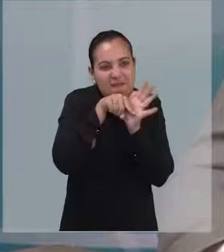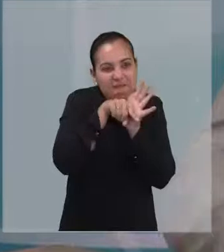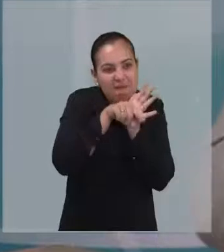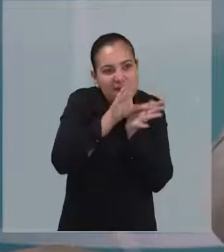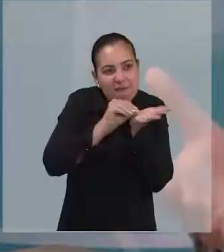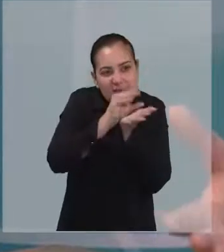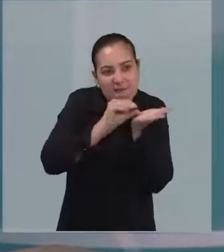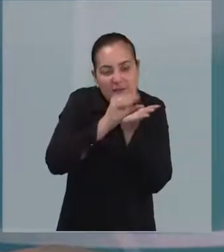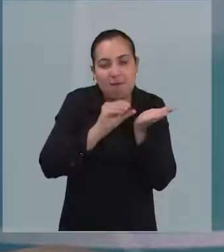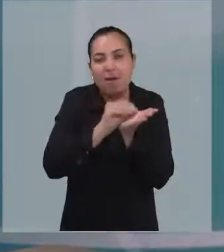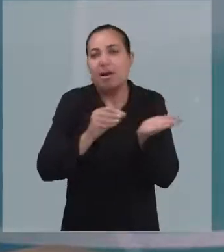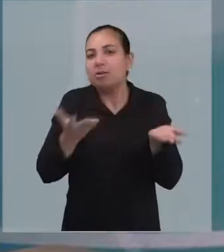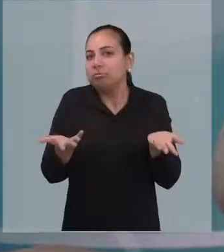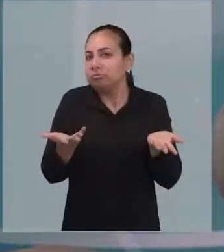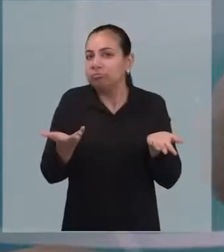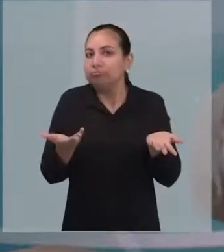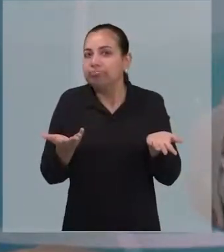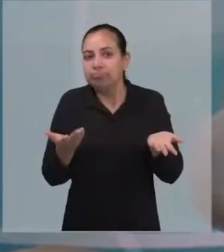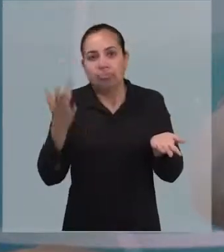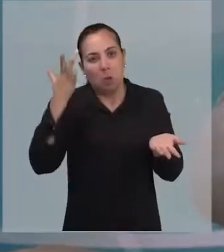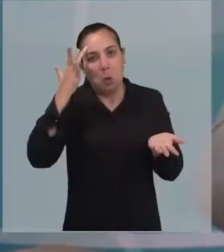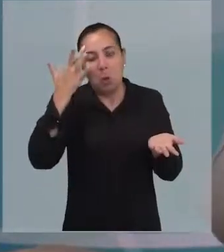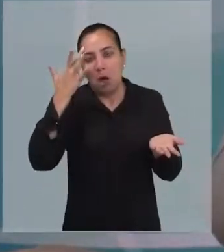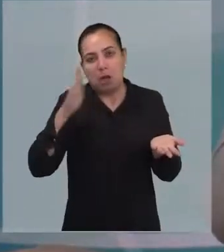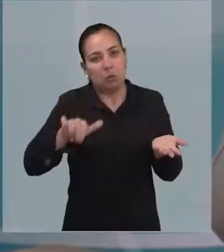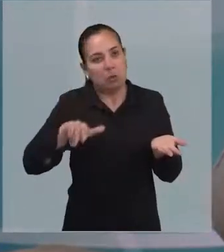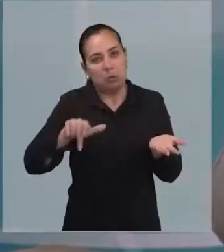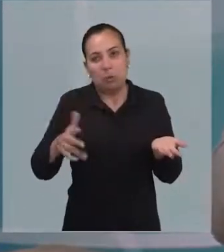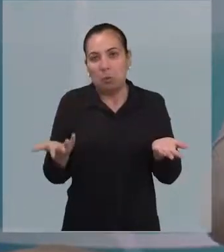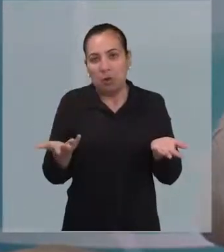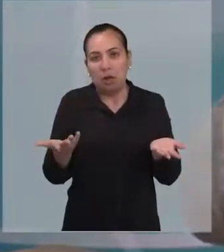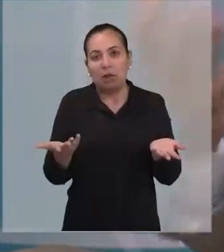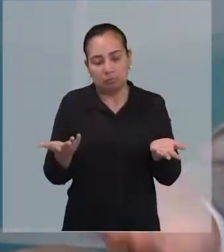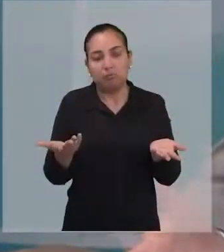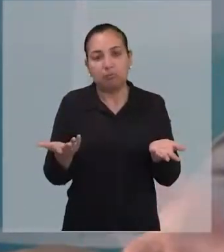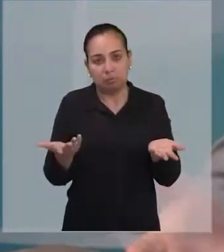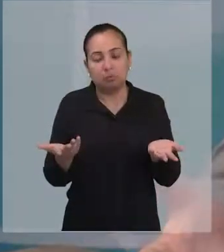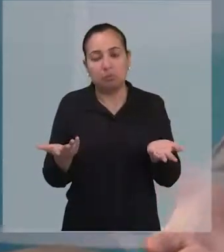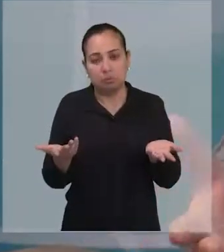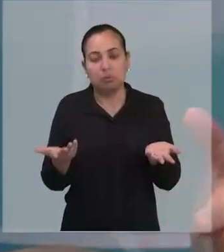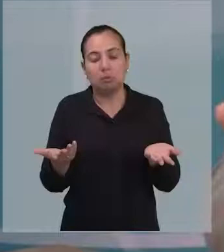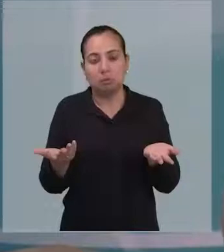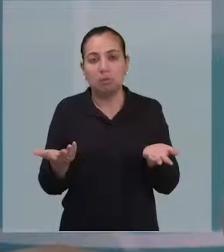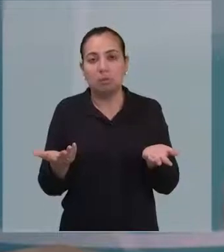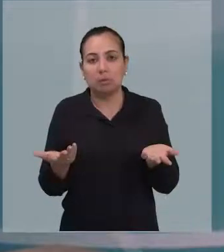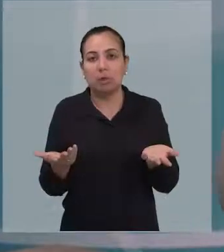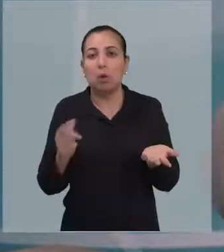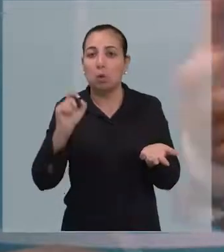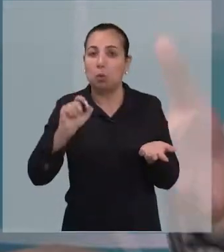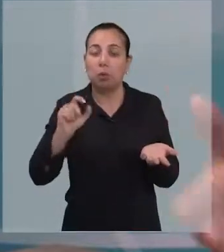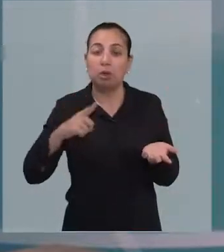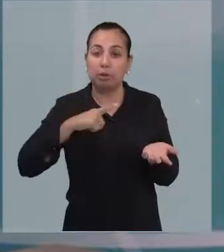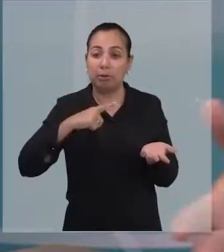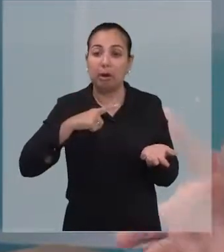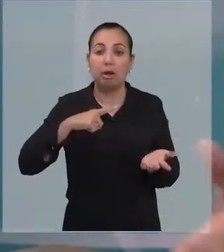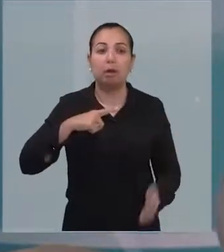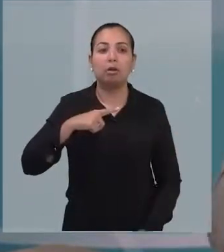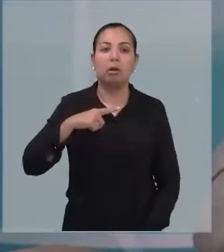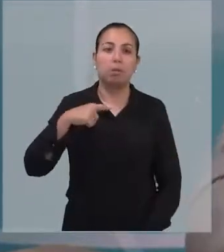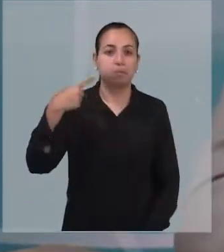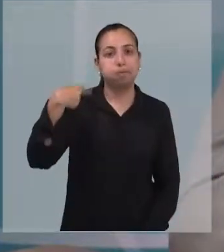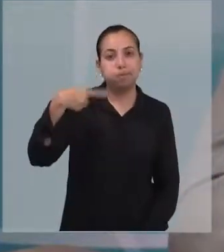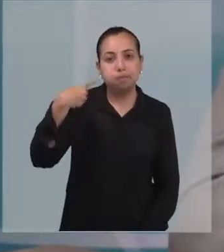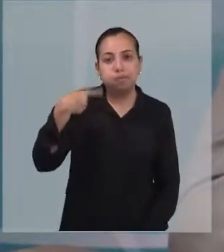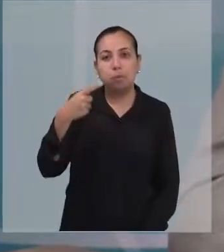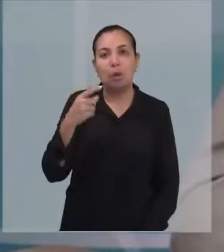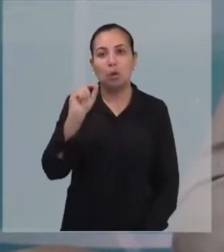acredito que essa do hacker, usando a palavra outrossim, né, que é tipicamente de